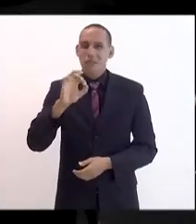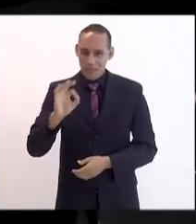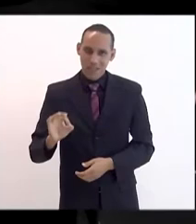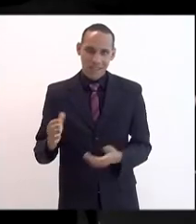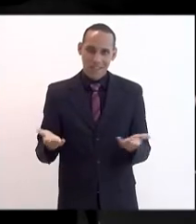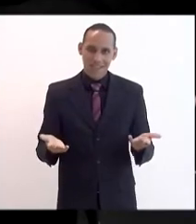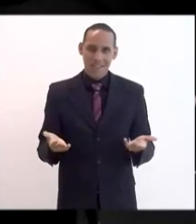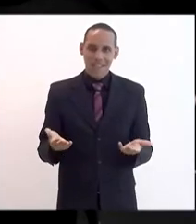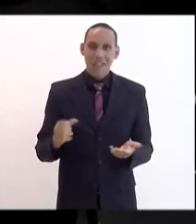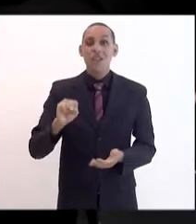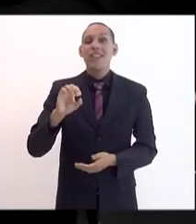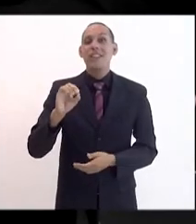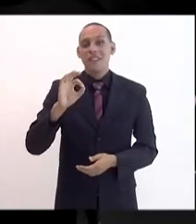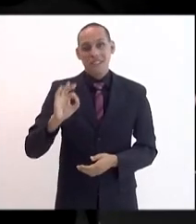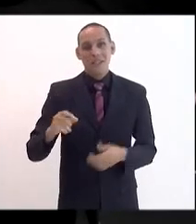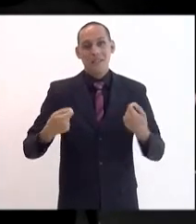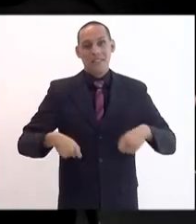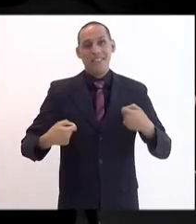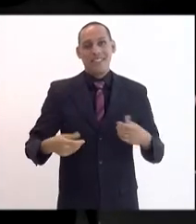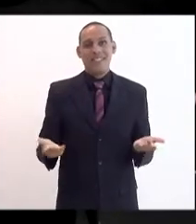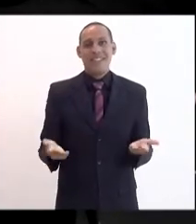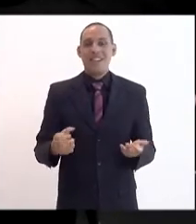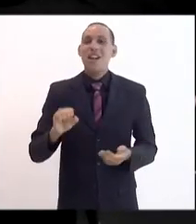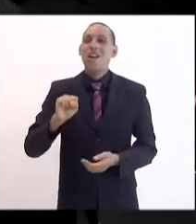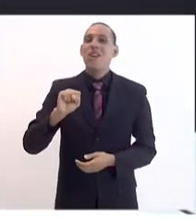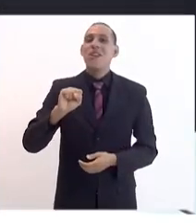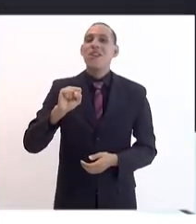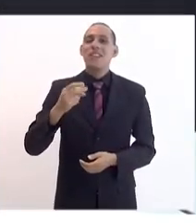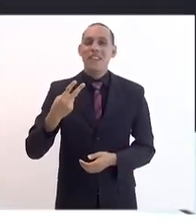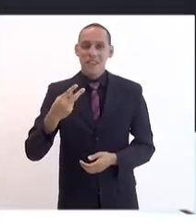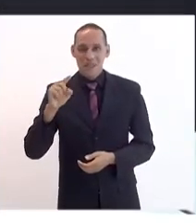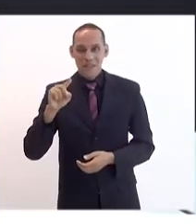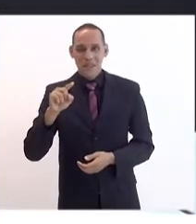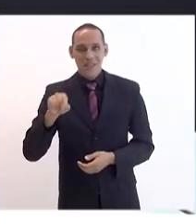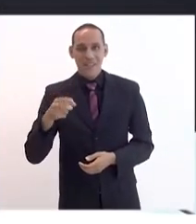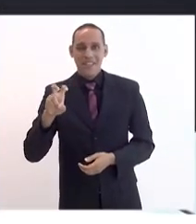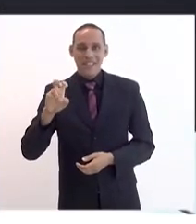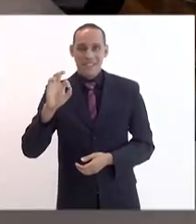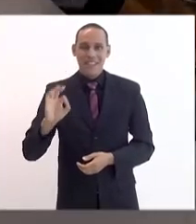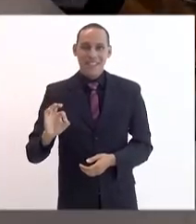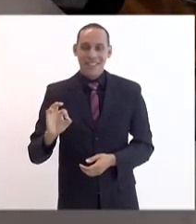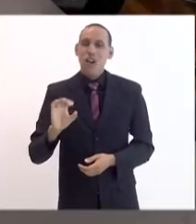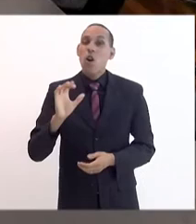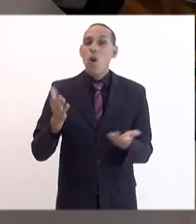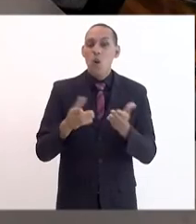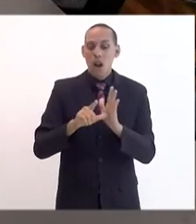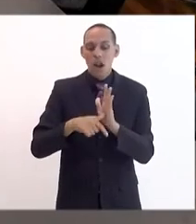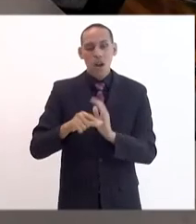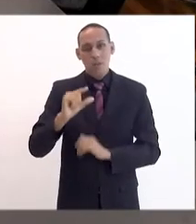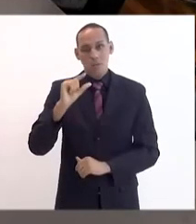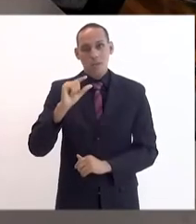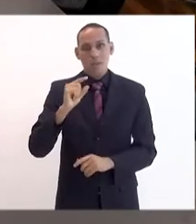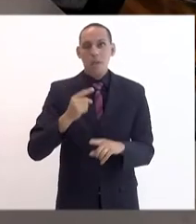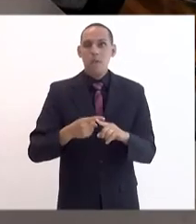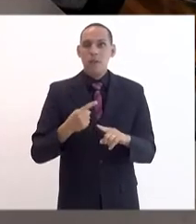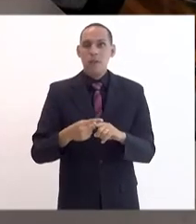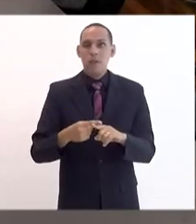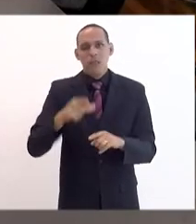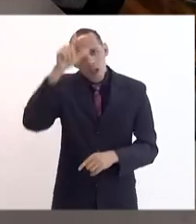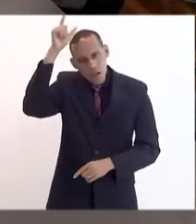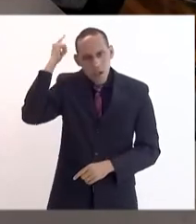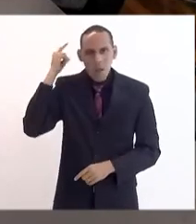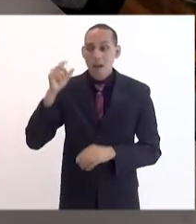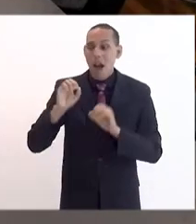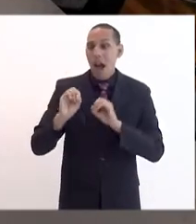75%? Hoje, não, tem que ser 80. Tá bom. Hoje o deputado 82,5. Hoje só atrasou um pouco. Doutor Luiz Paulo, deputado nunca está dando